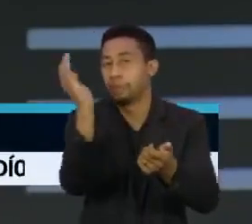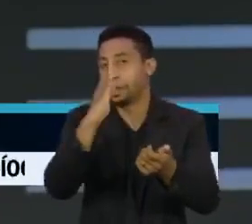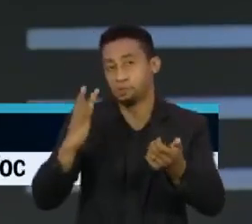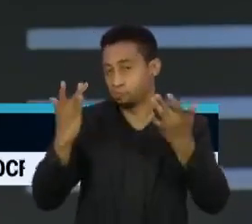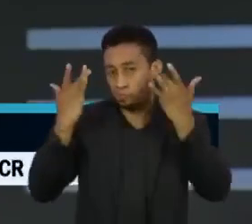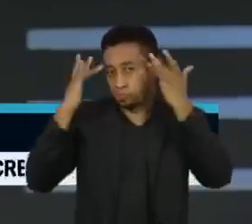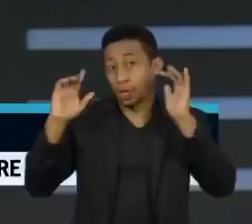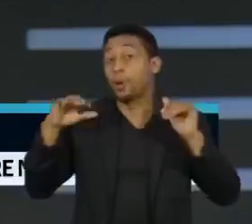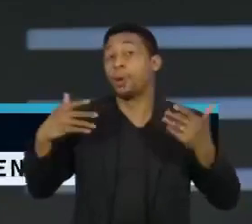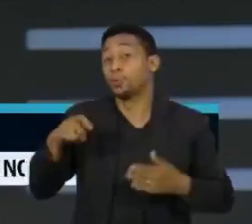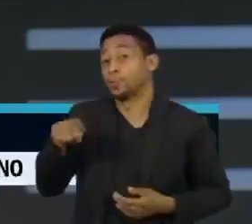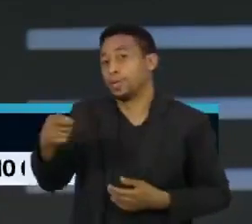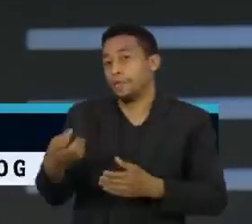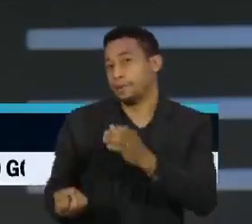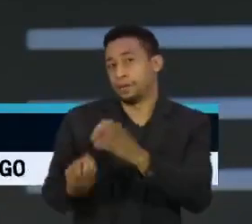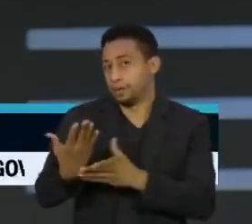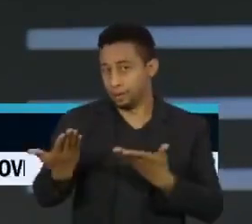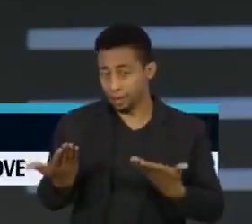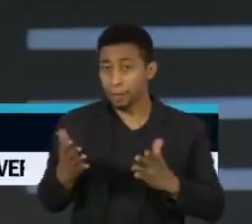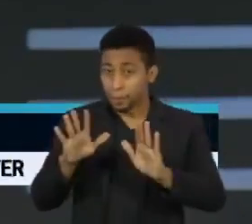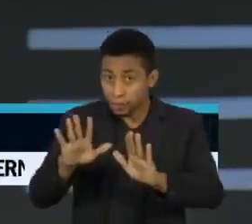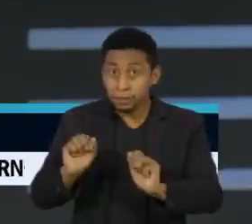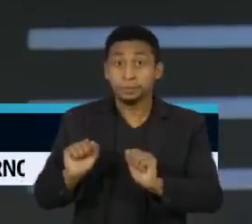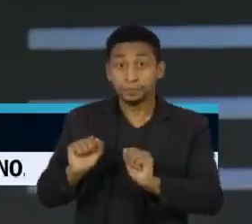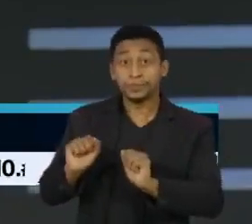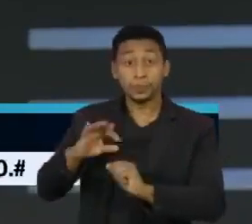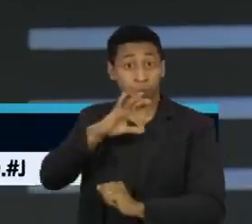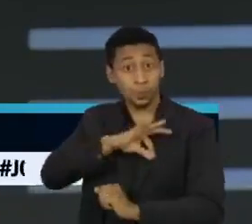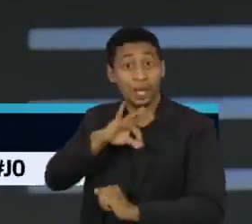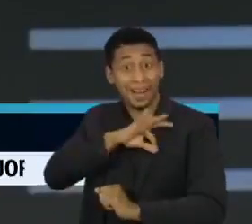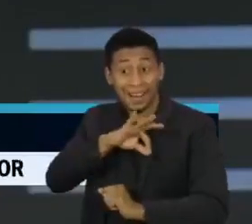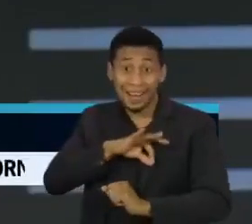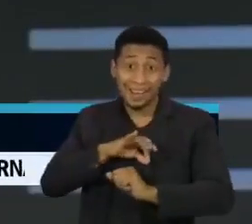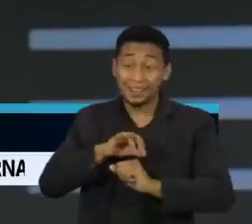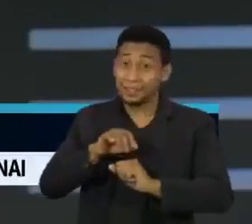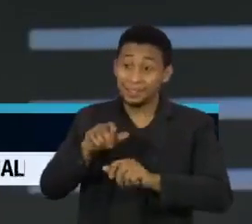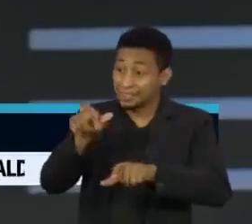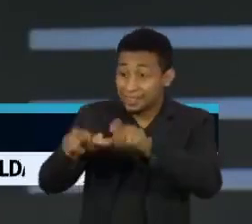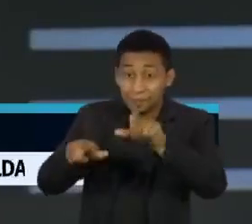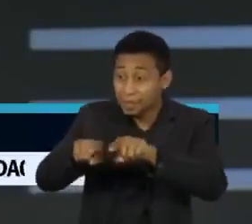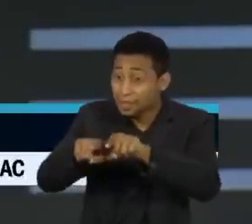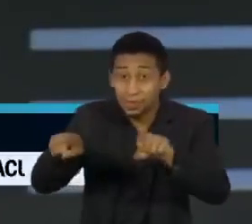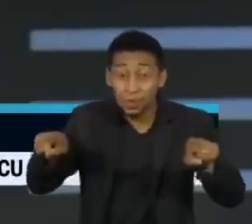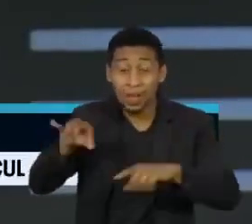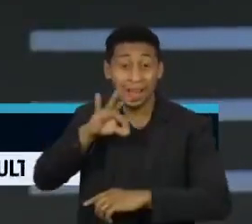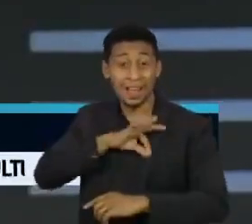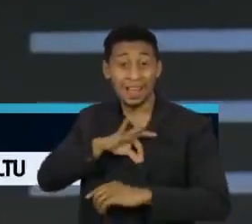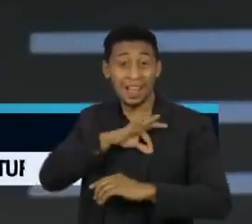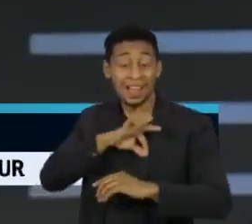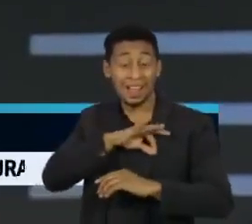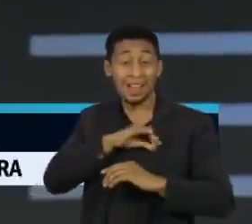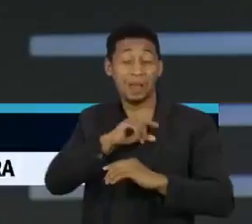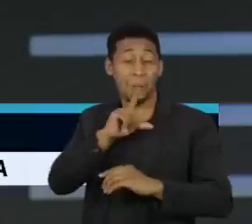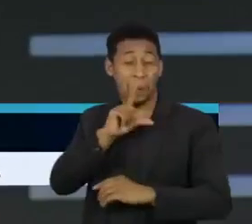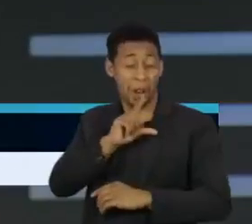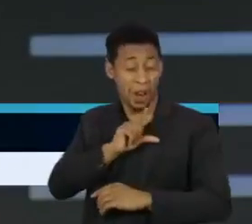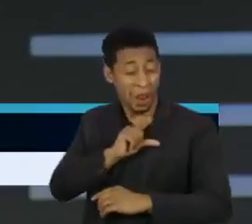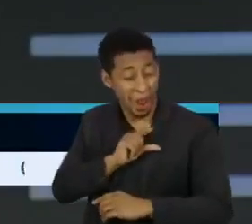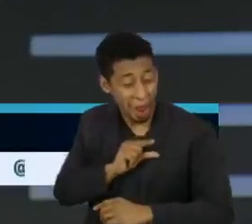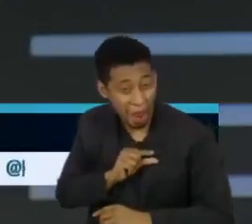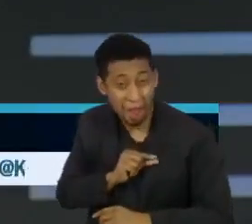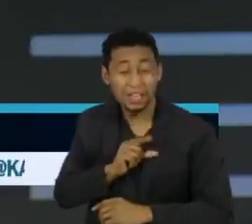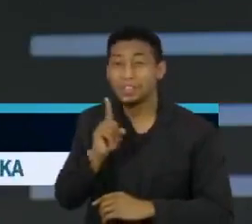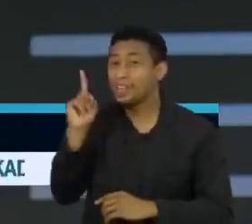inventar. E o problema maior é que a renda das pessoas, do cidadão comum, está cada vez mais